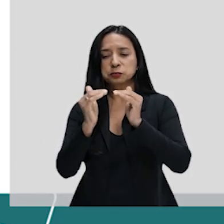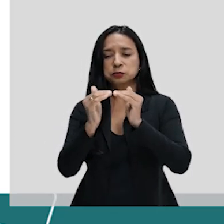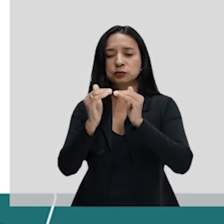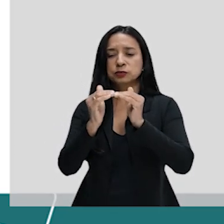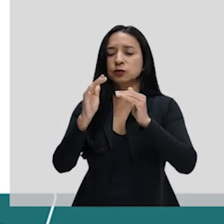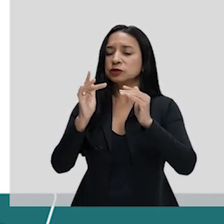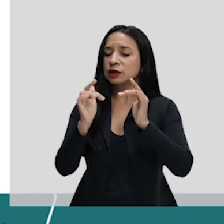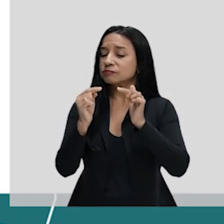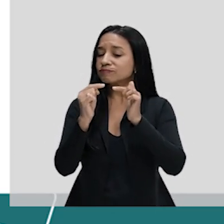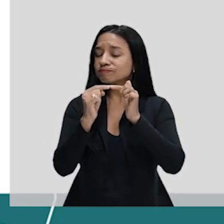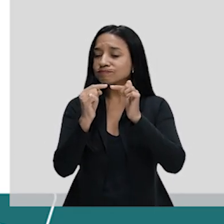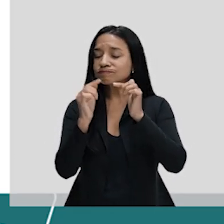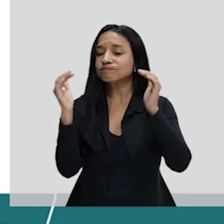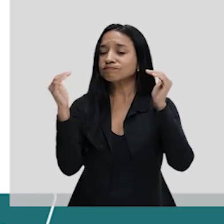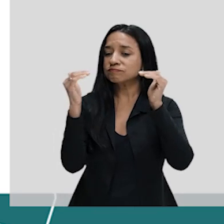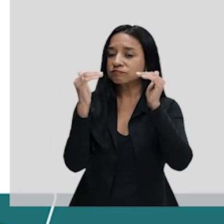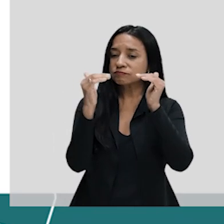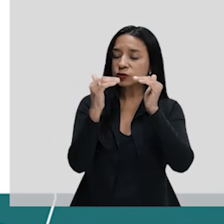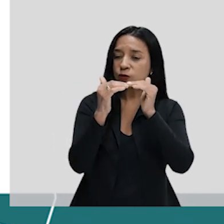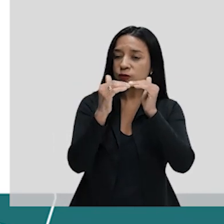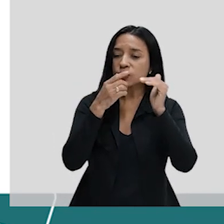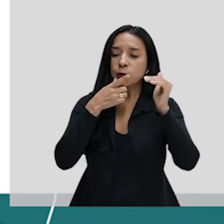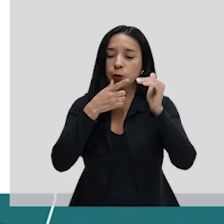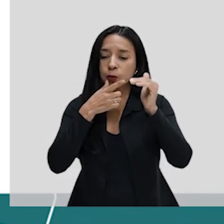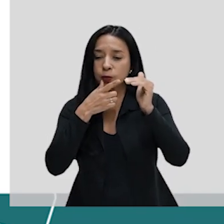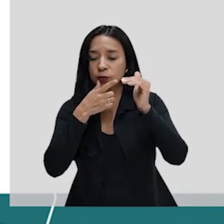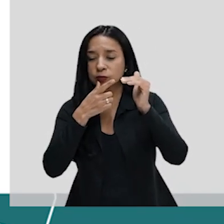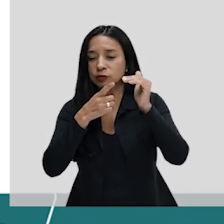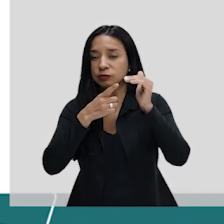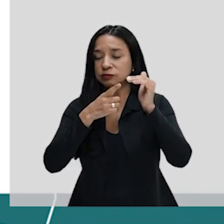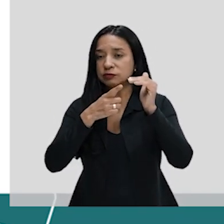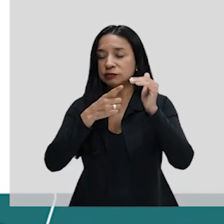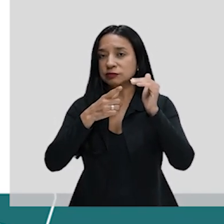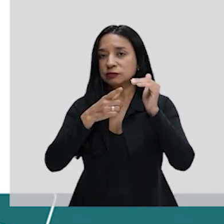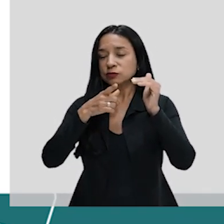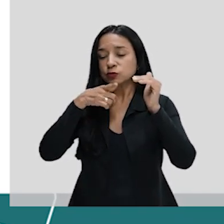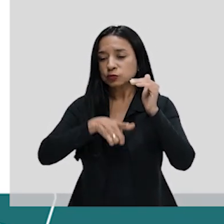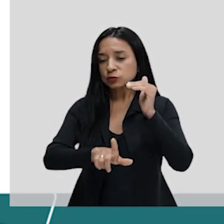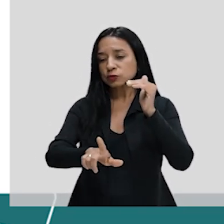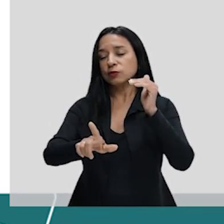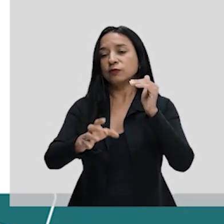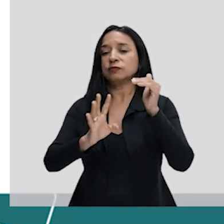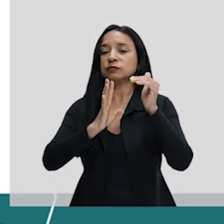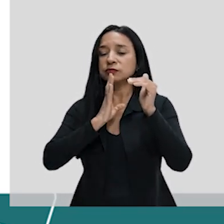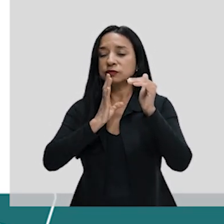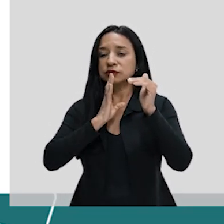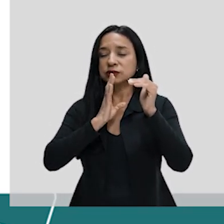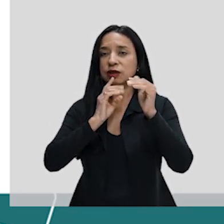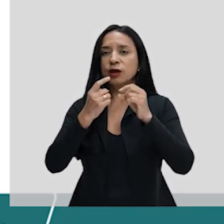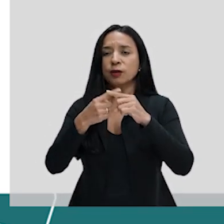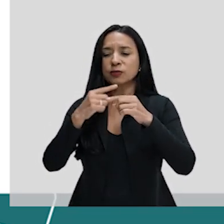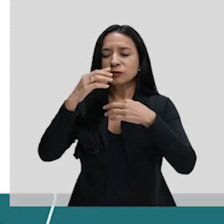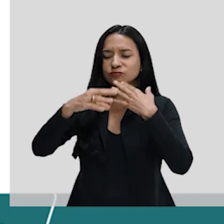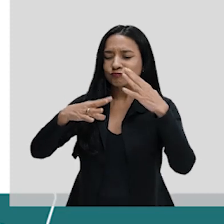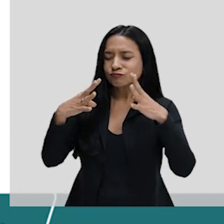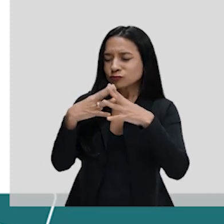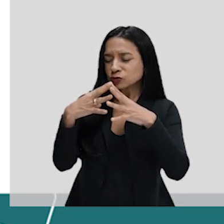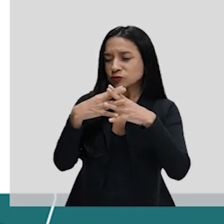aqui tem a ver com a questão dele, do autoconhecimento, mais uma vez, dele renovar as